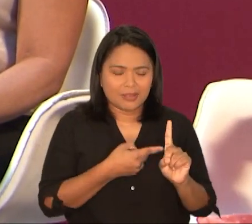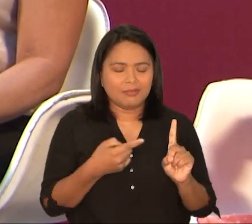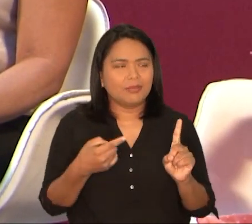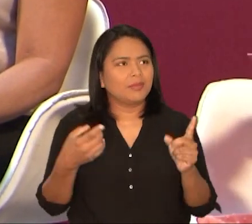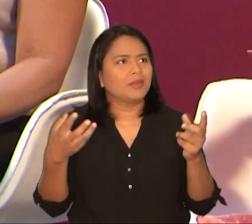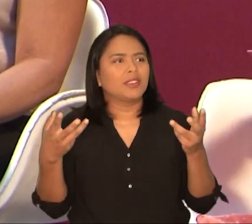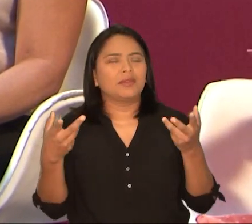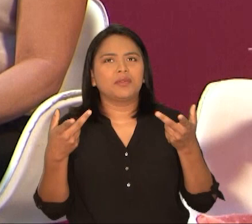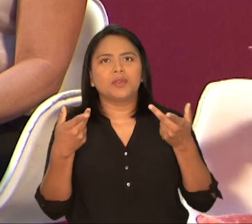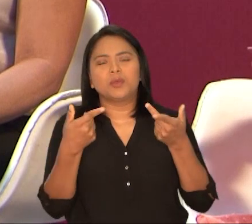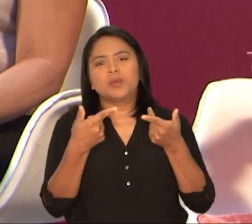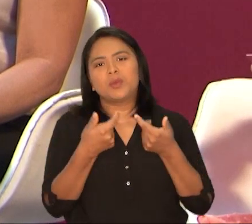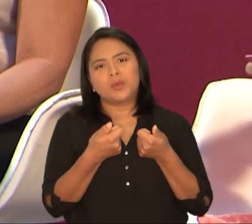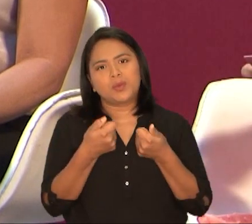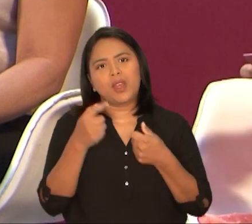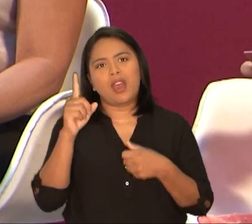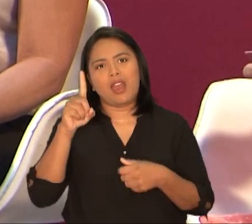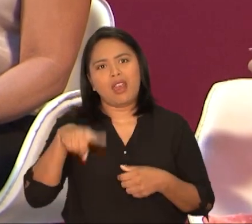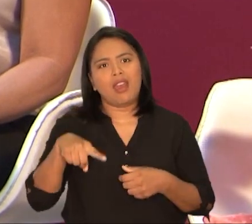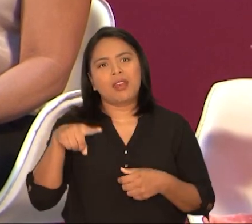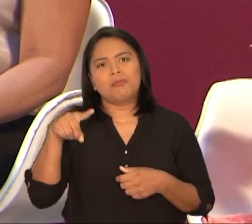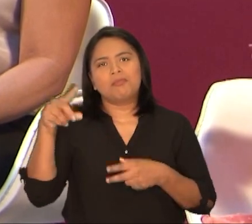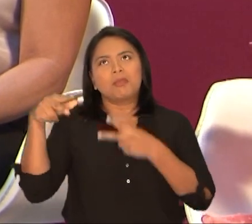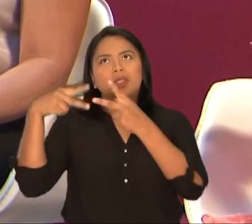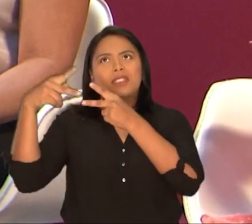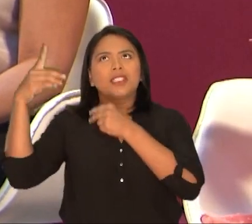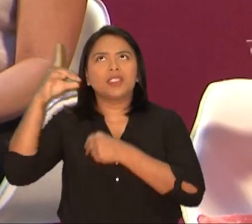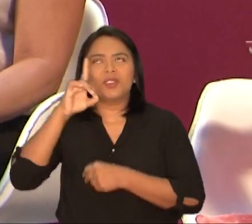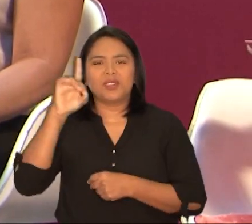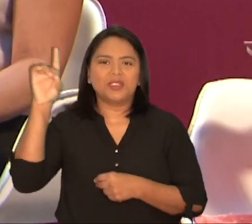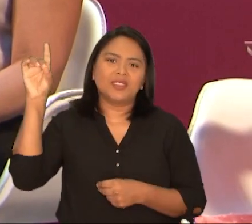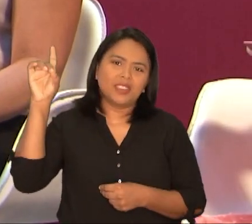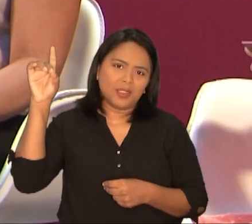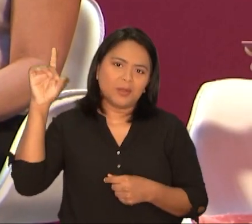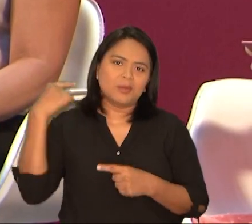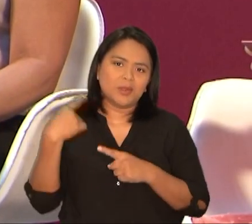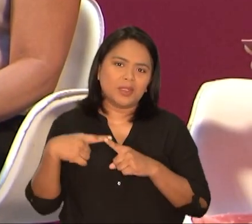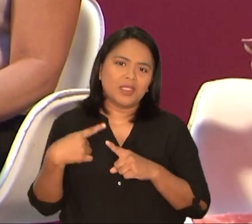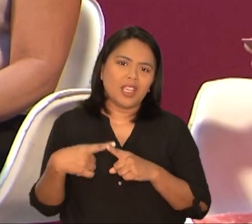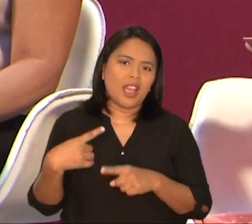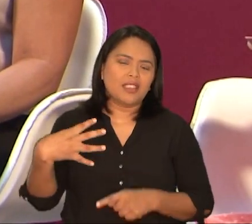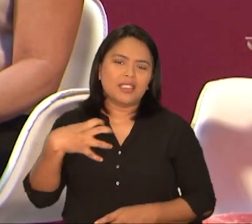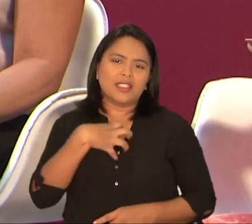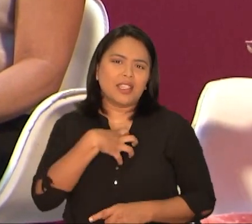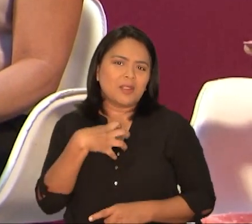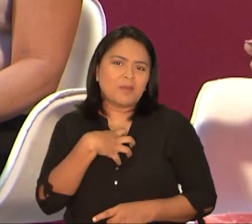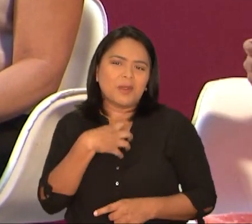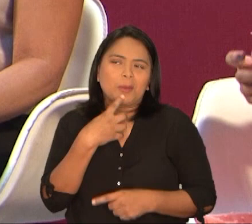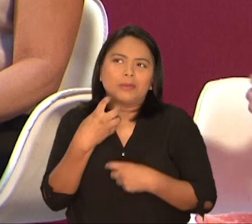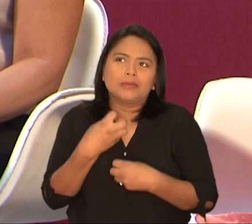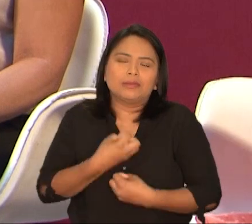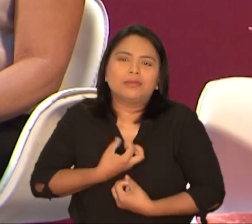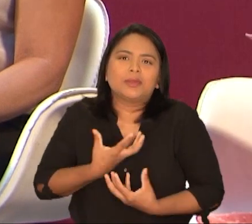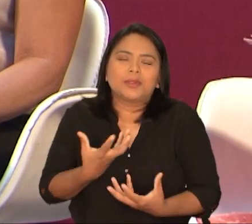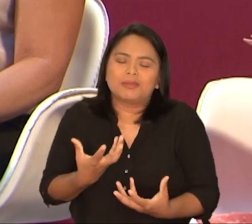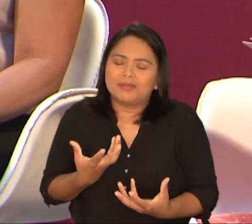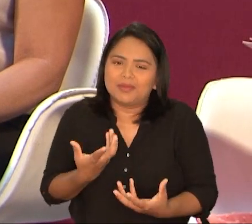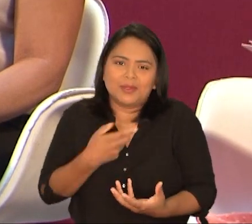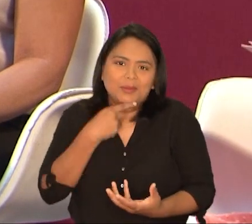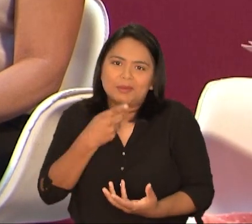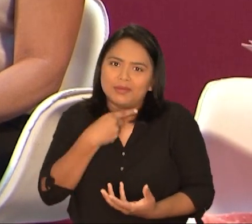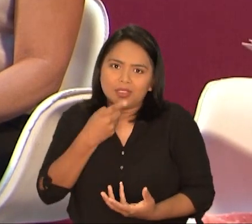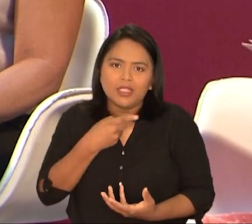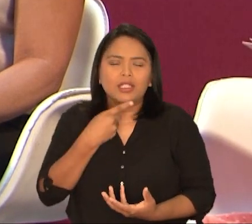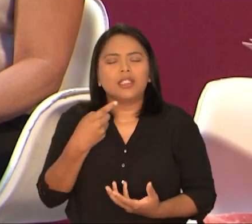divino. A gestação, ela é divina desde o início mesmo, assim, é um sentimento que a gente não consegue explicar. E acompanhando, né,